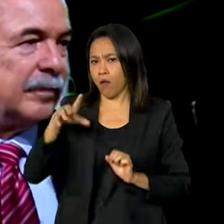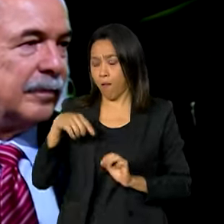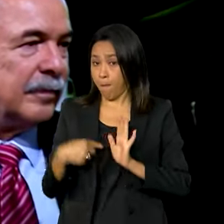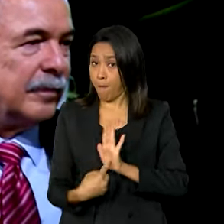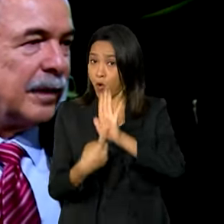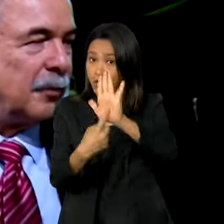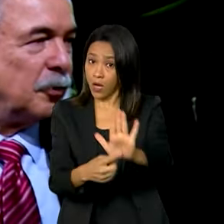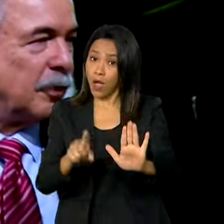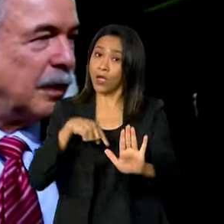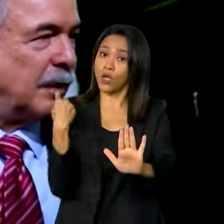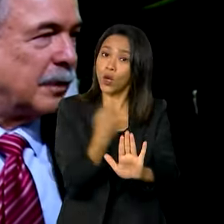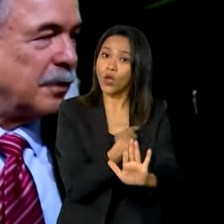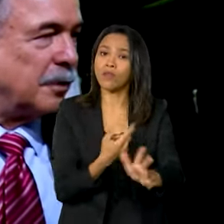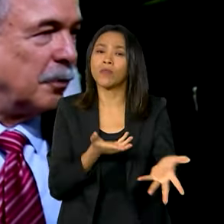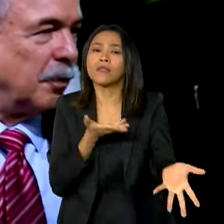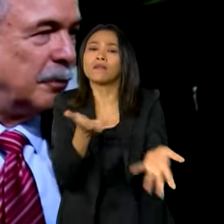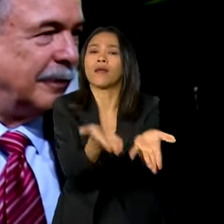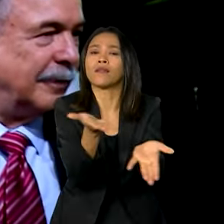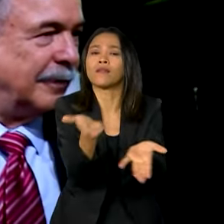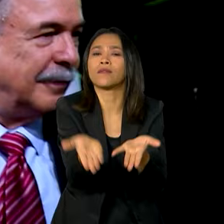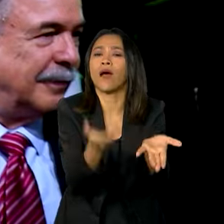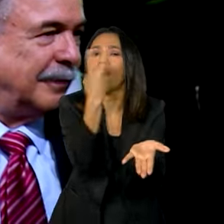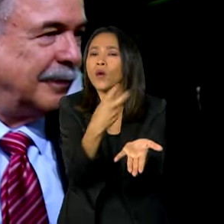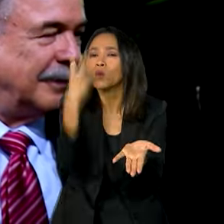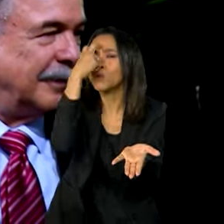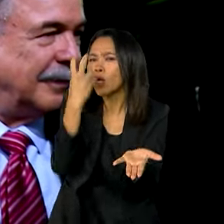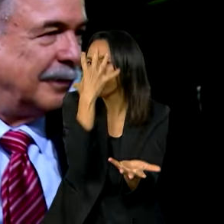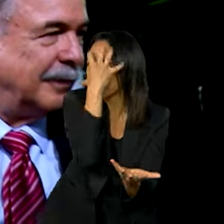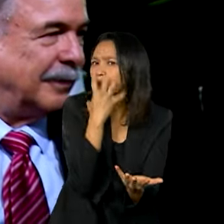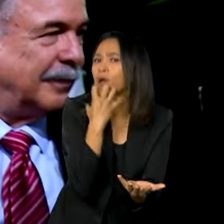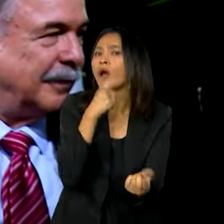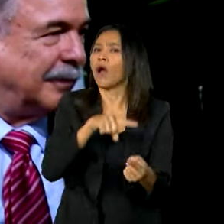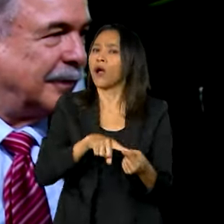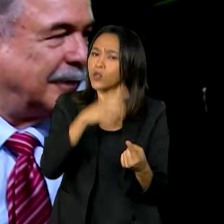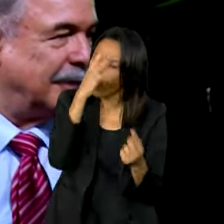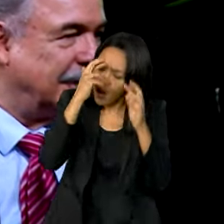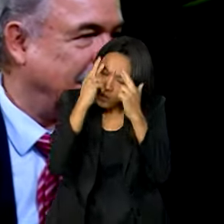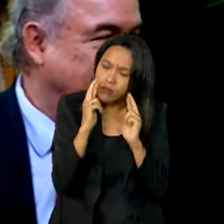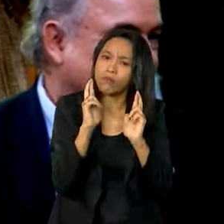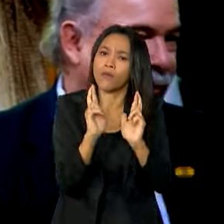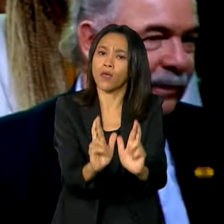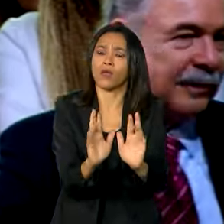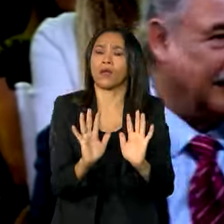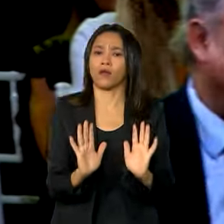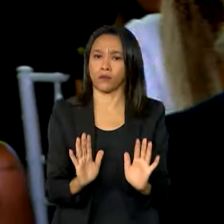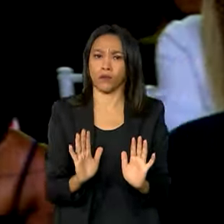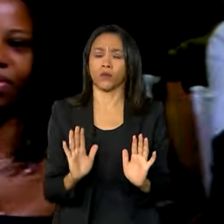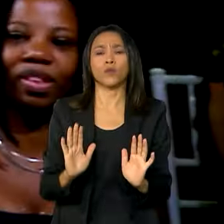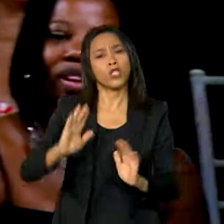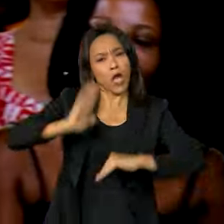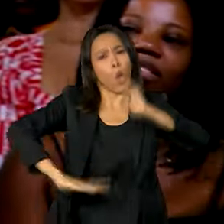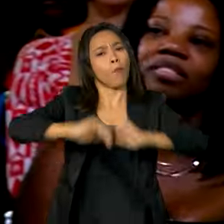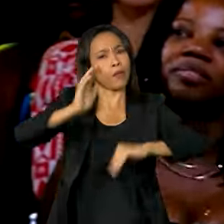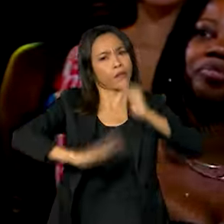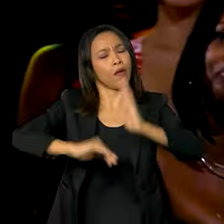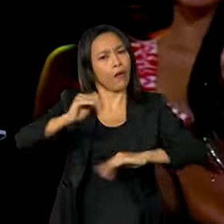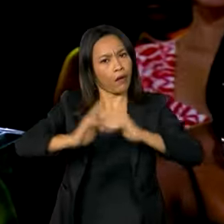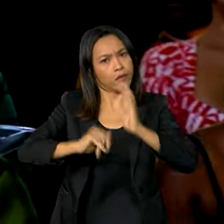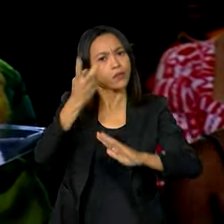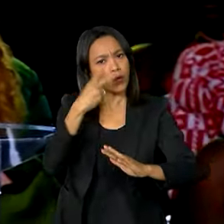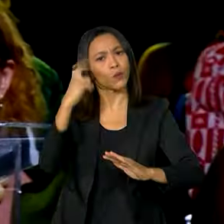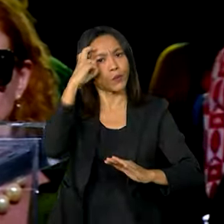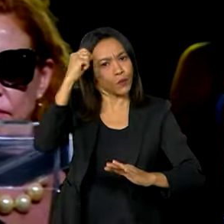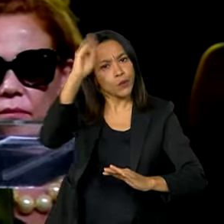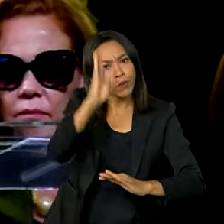vai tratar a cultura com verdade, com respeito, e que a competência é ela tem tratada no